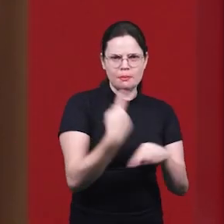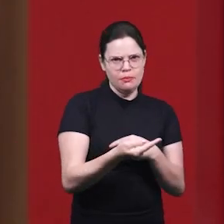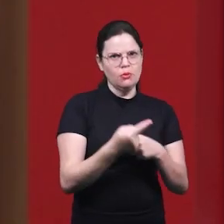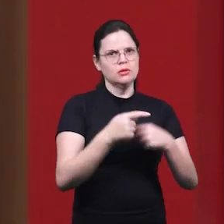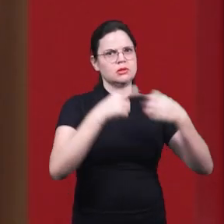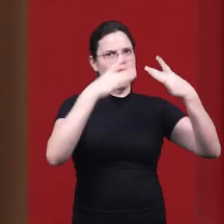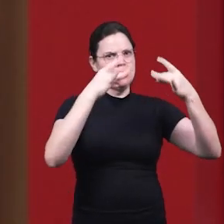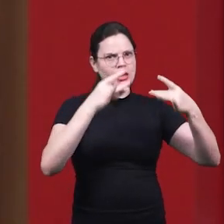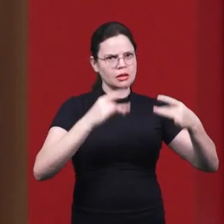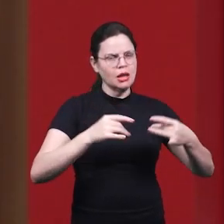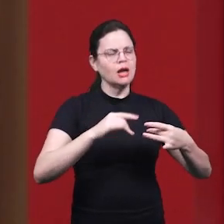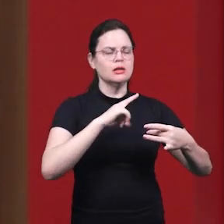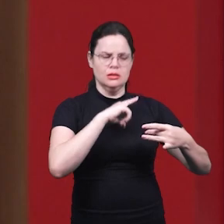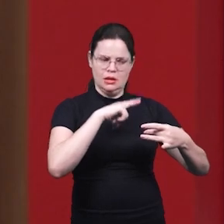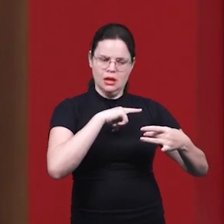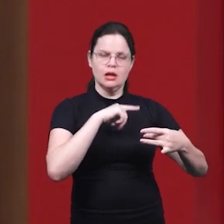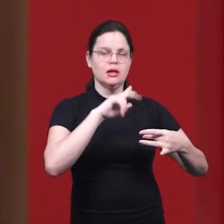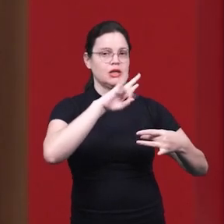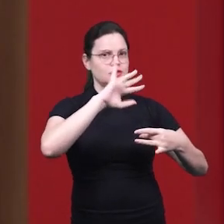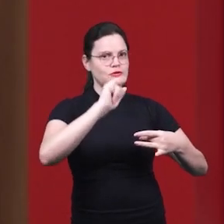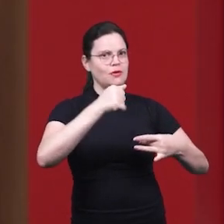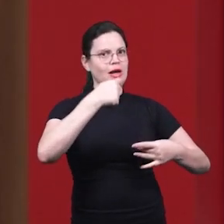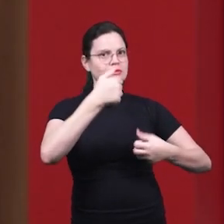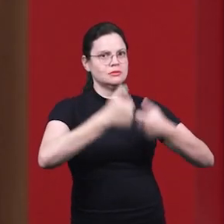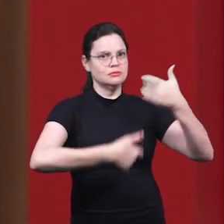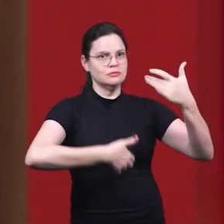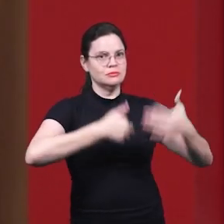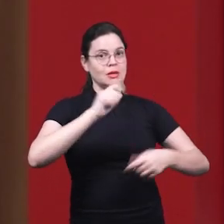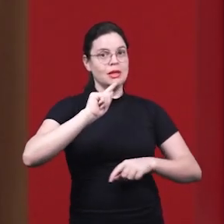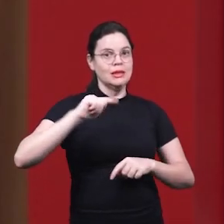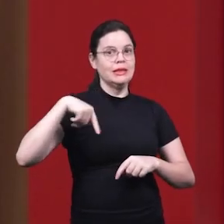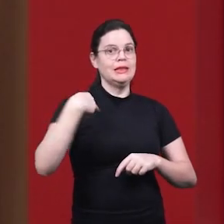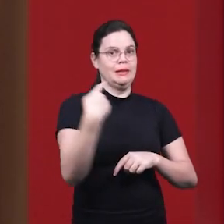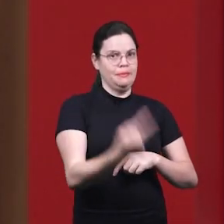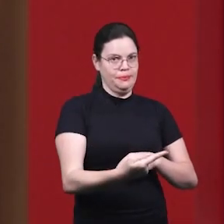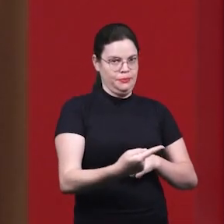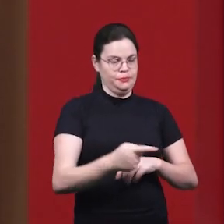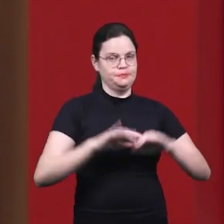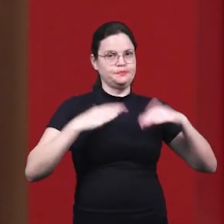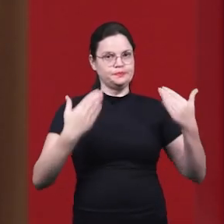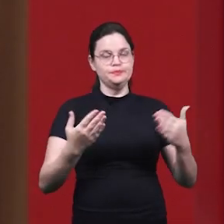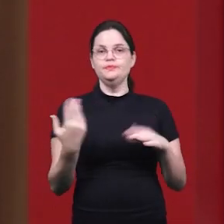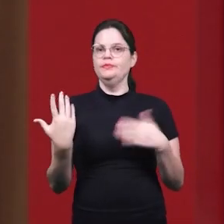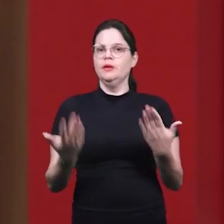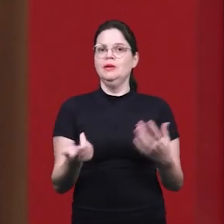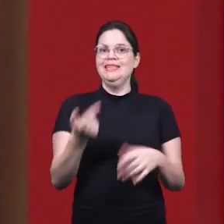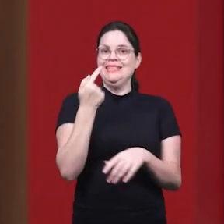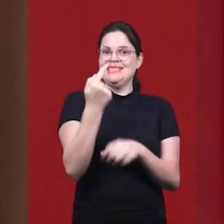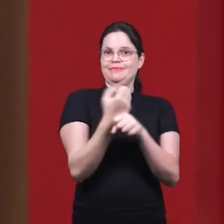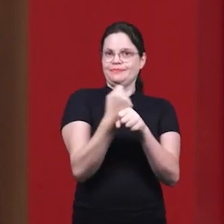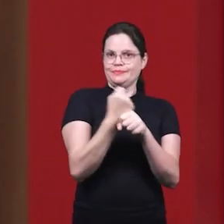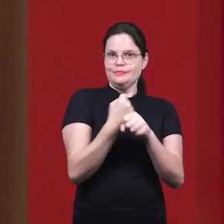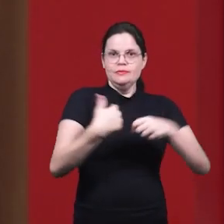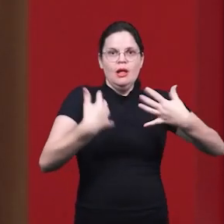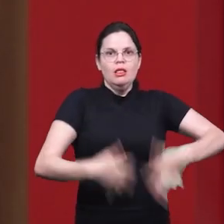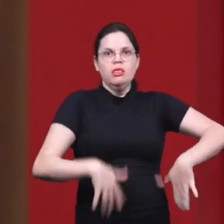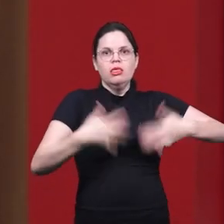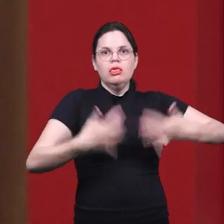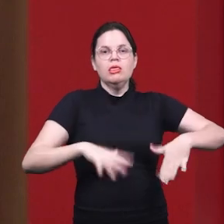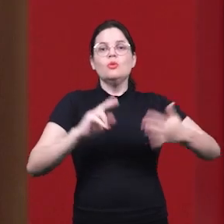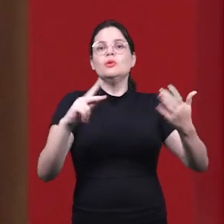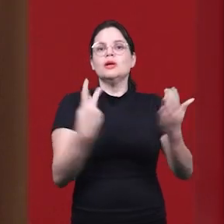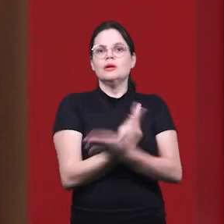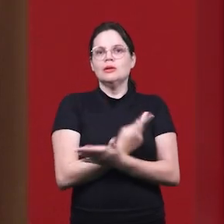comentar depois. No final dos 7 anos, Jesus vem com a igreja de corpo